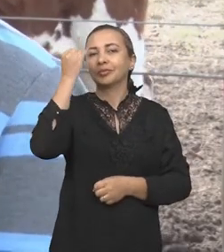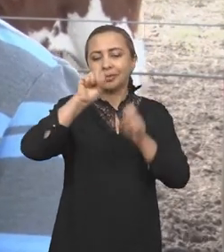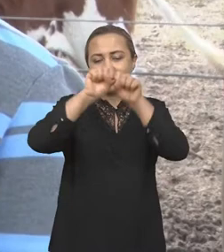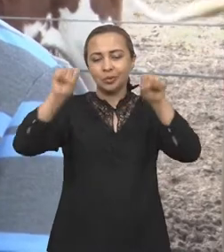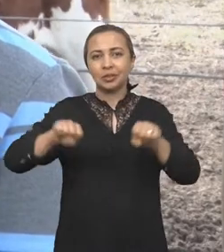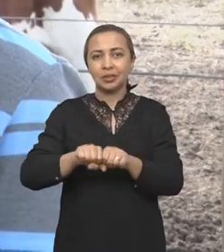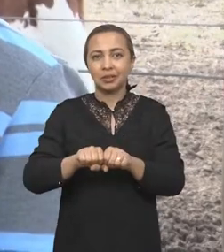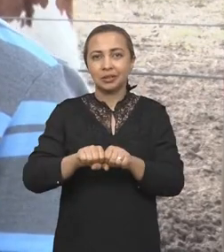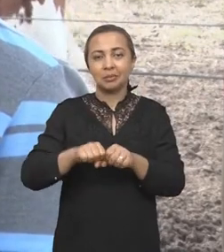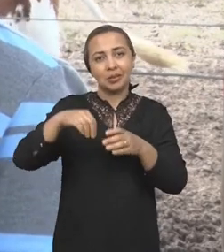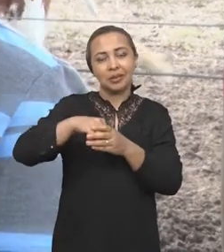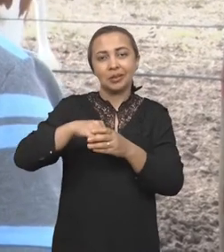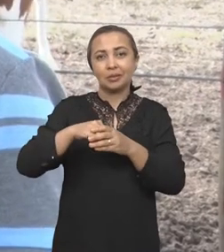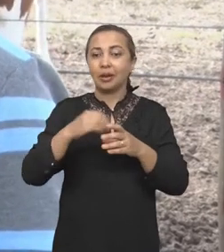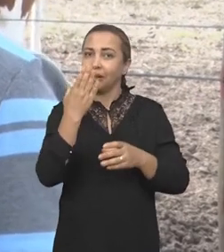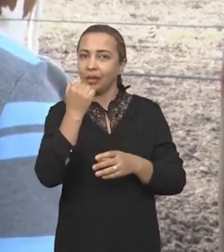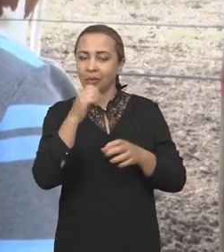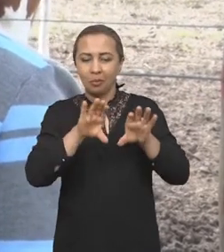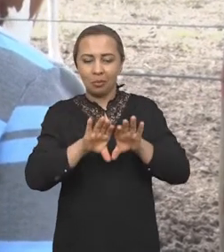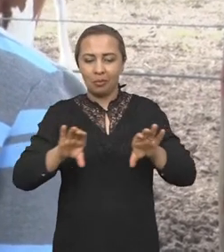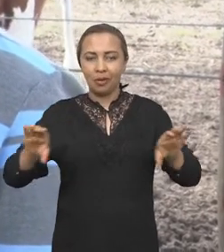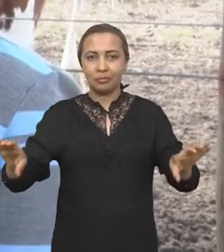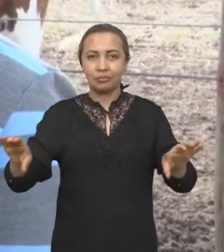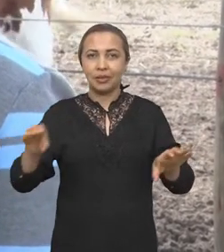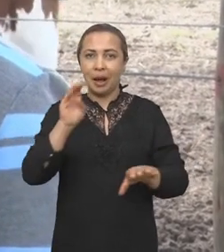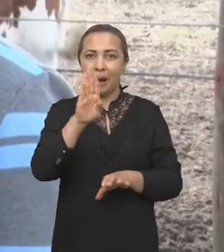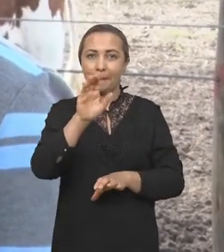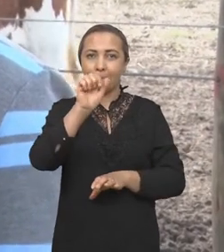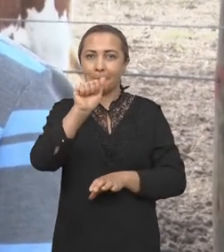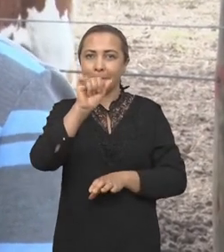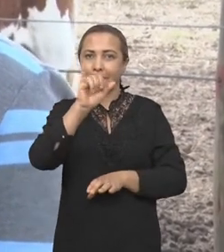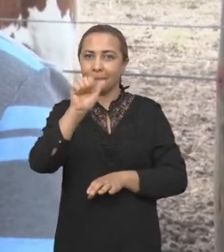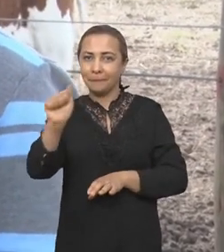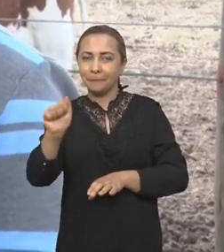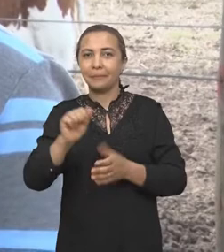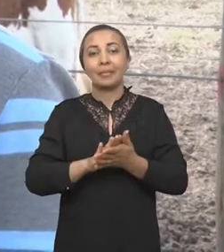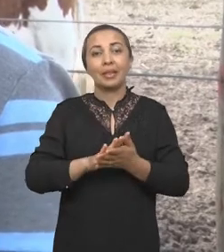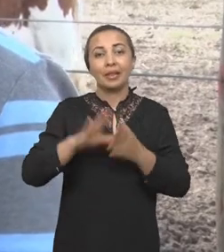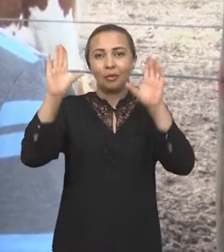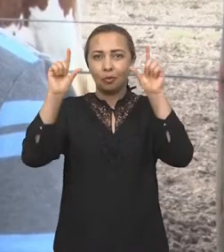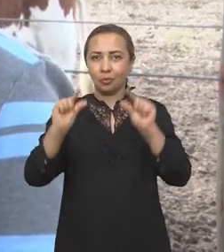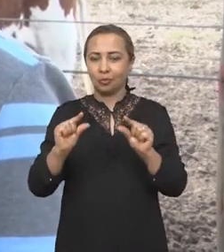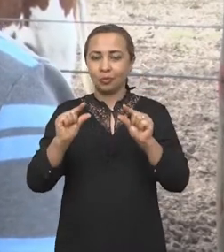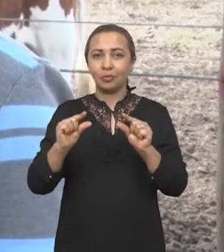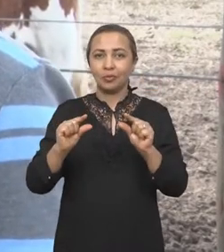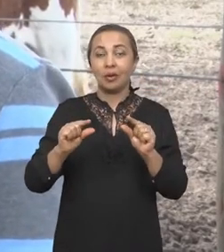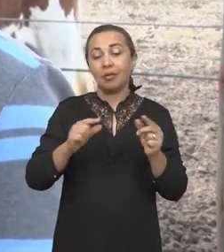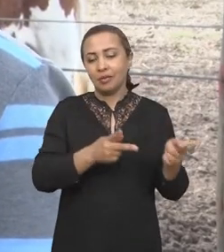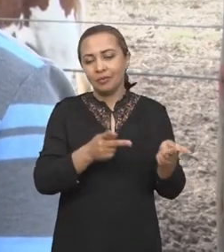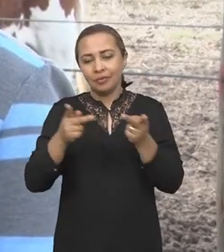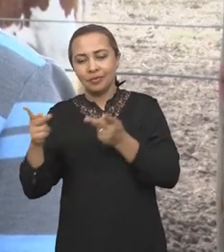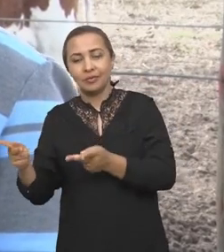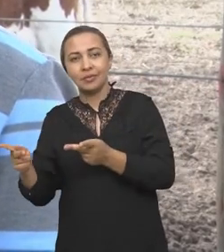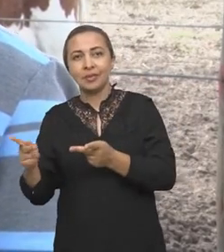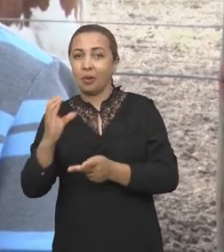no sistema desses coxos eletrônicos. As principais alterações que a gente observou foi diminuição na quantidade de visitas